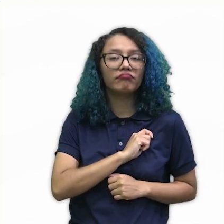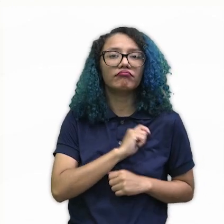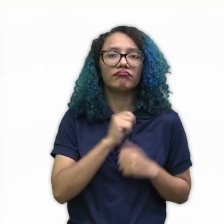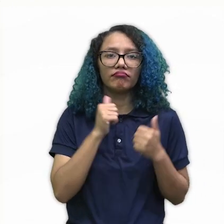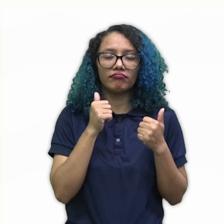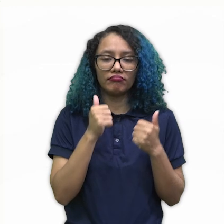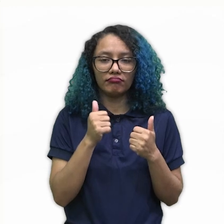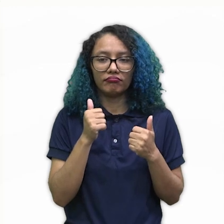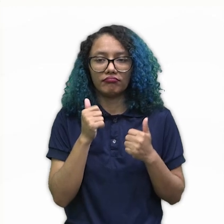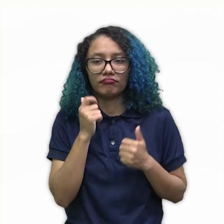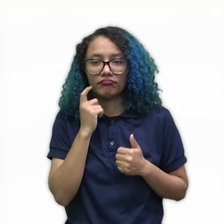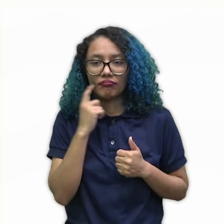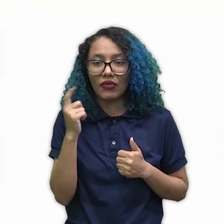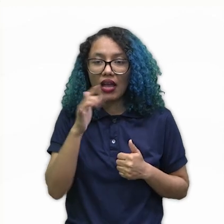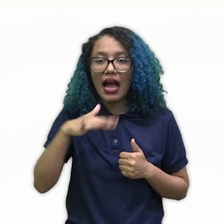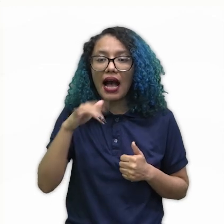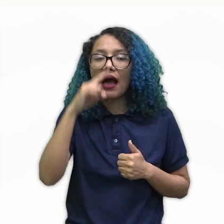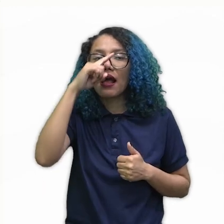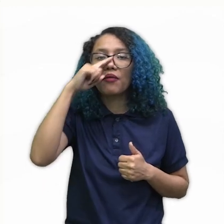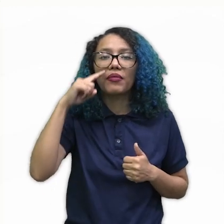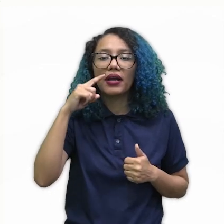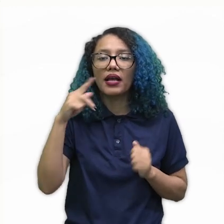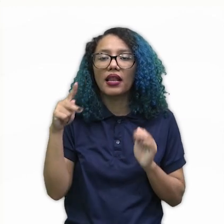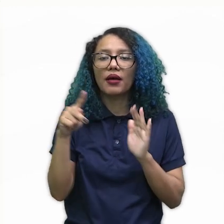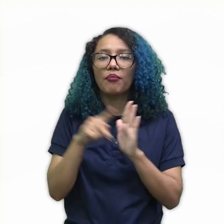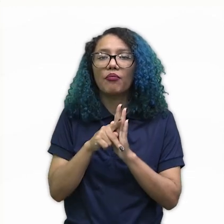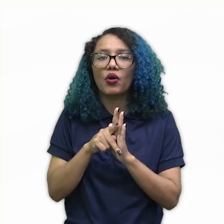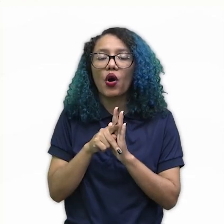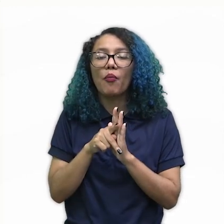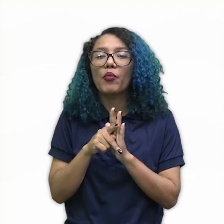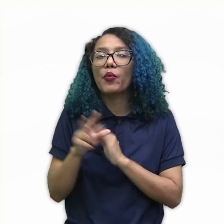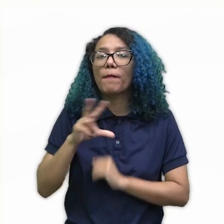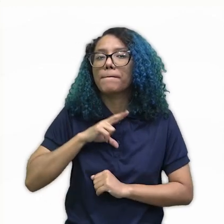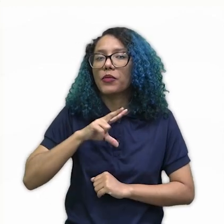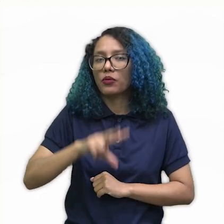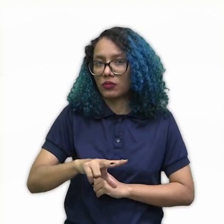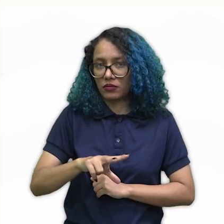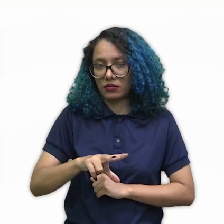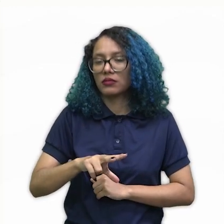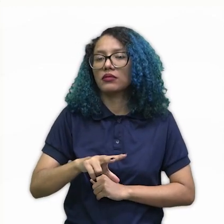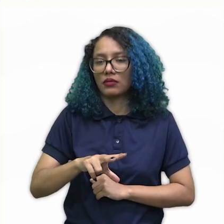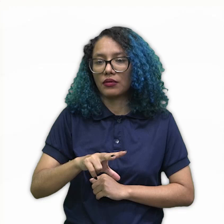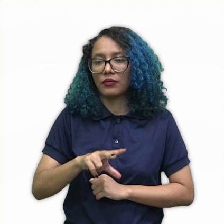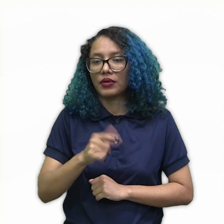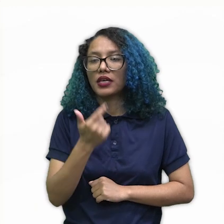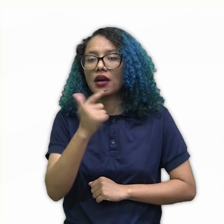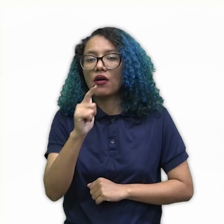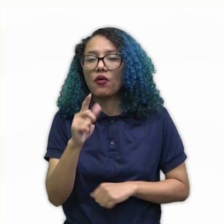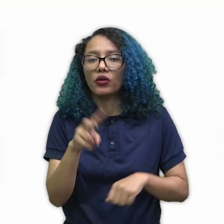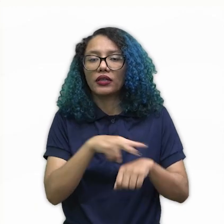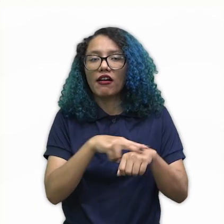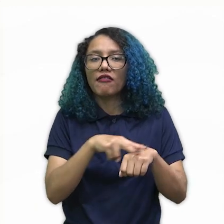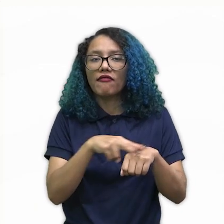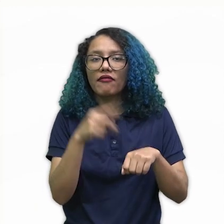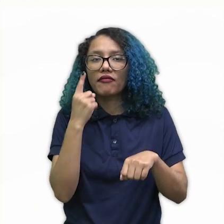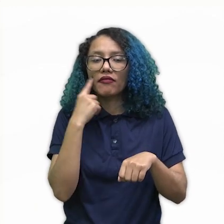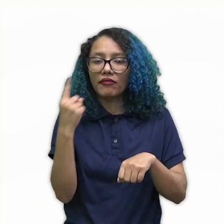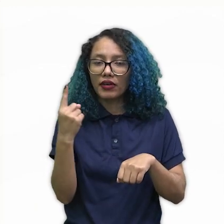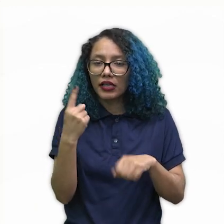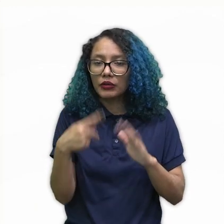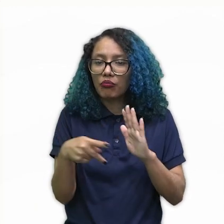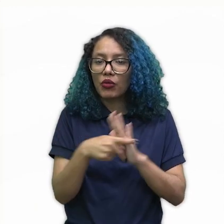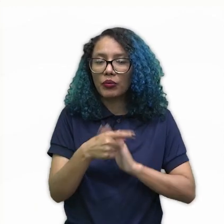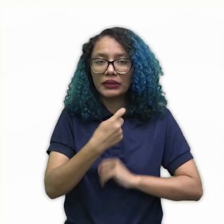aqui, essa região em amarelo é a parte de domínio português. E a parte em verde é a parte